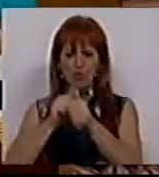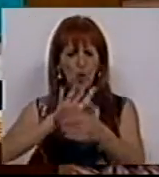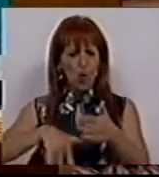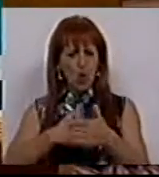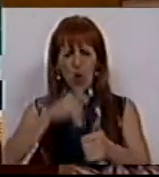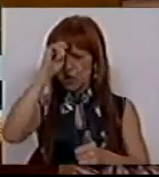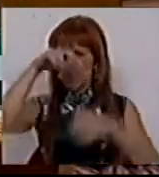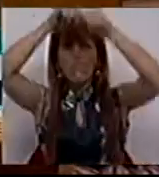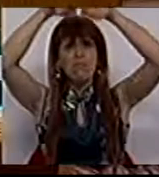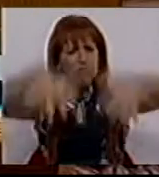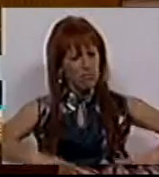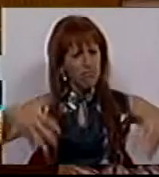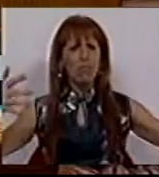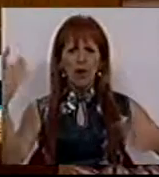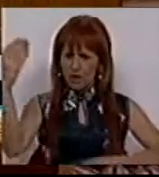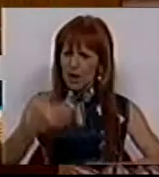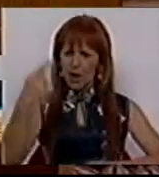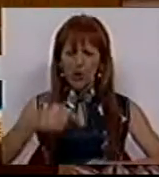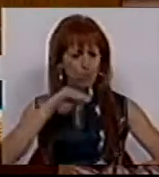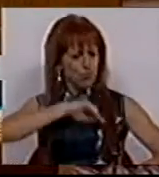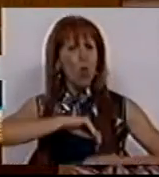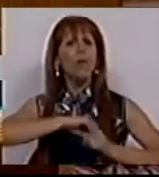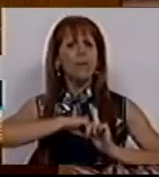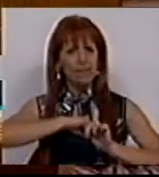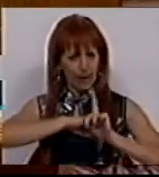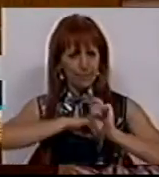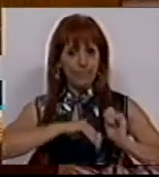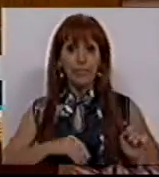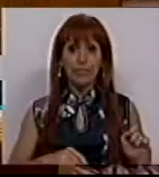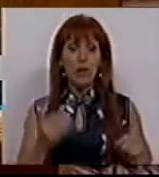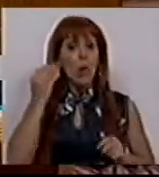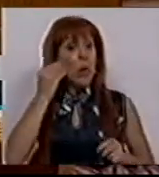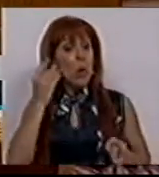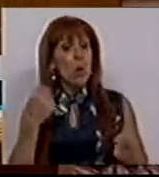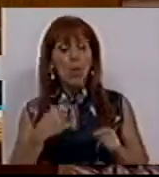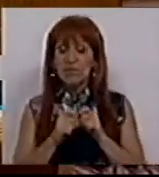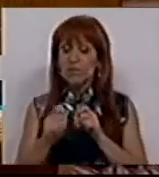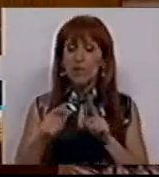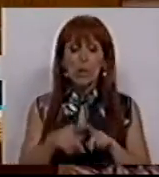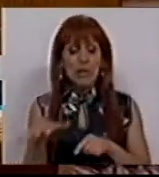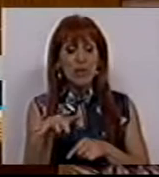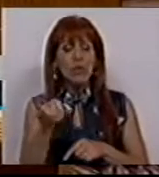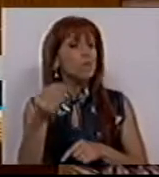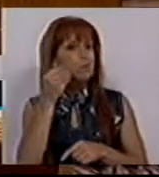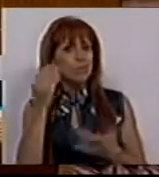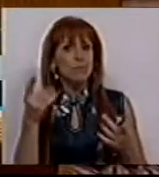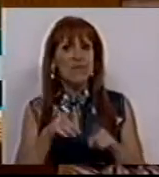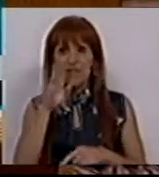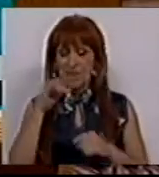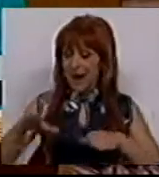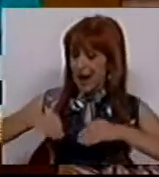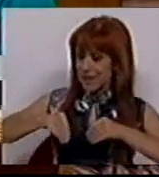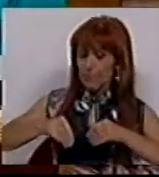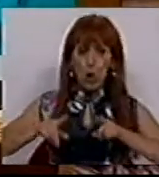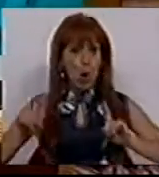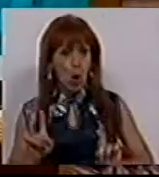horários, respeita hierarquias, sem direito à remuneração. A forma como definimos esta situação e se a